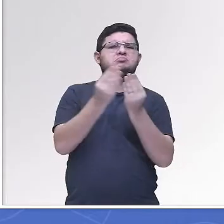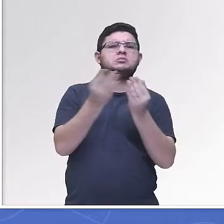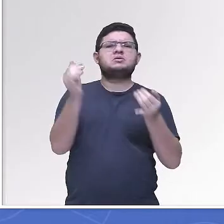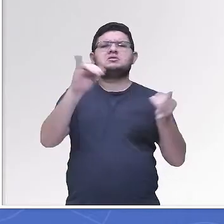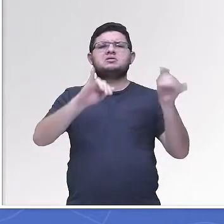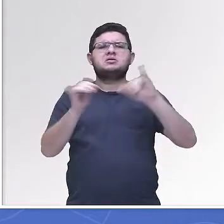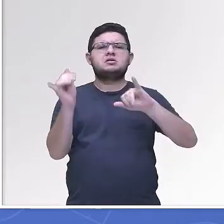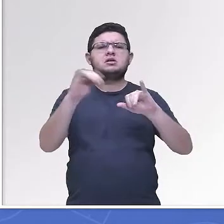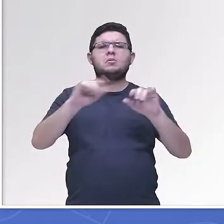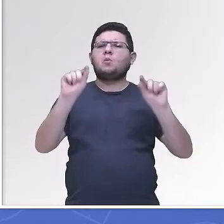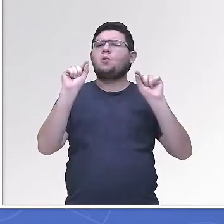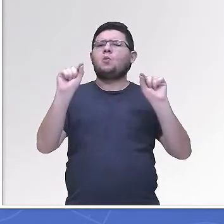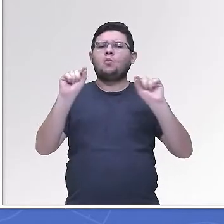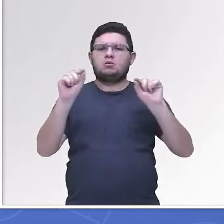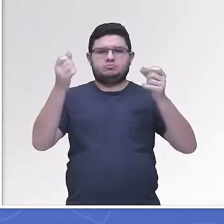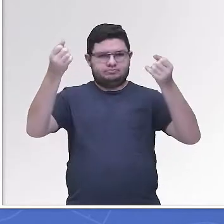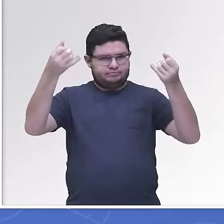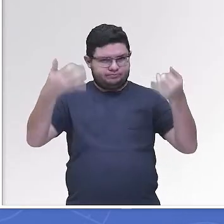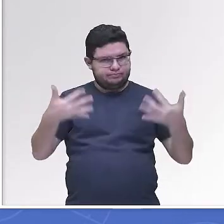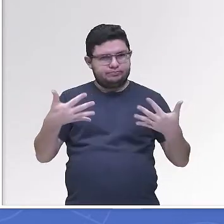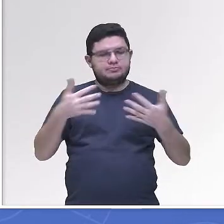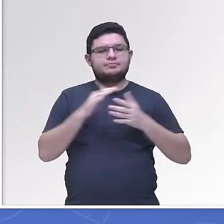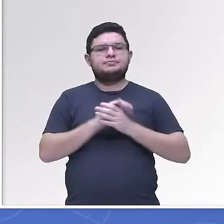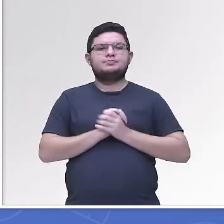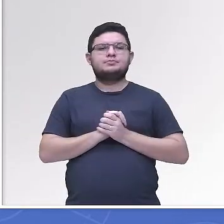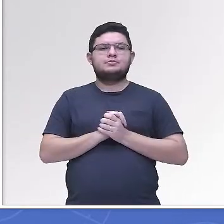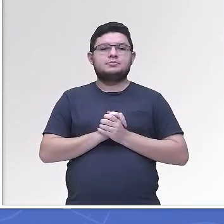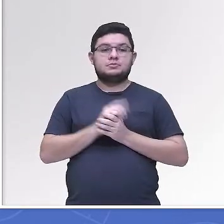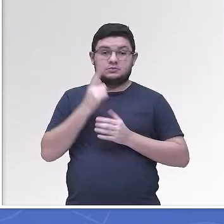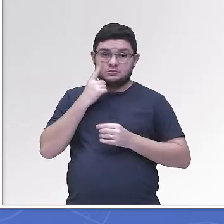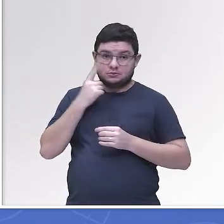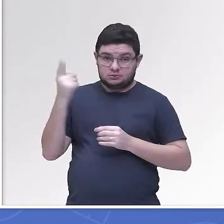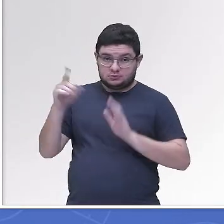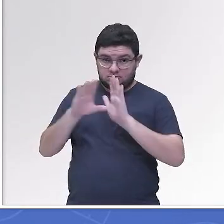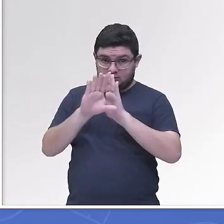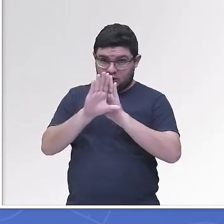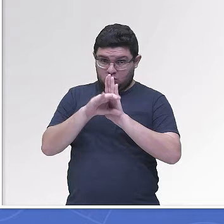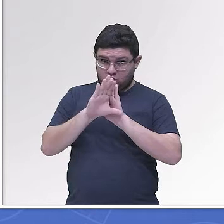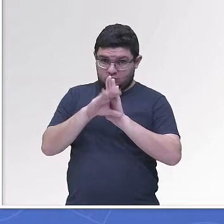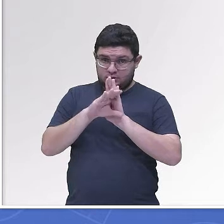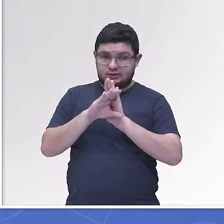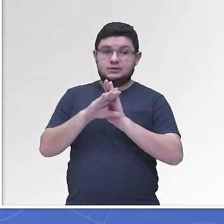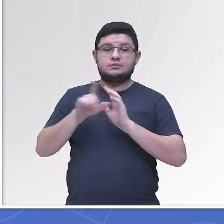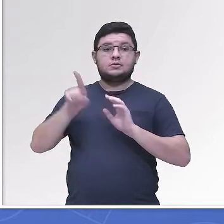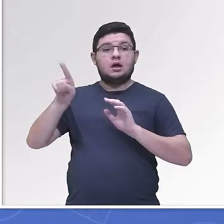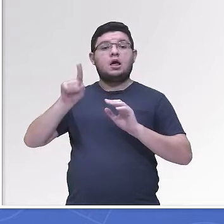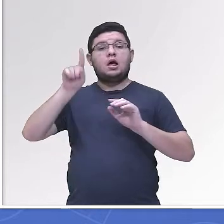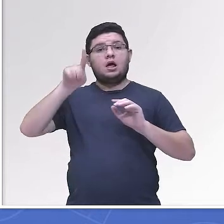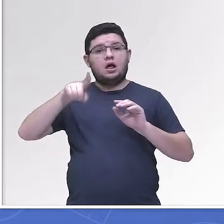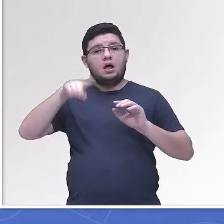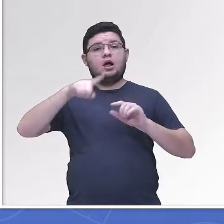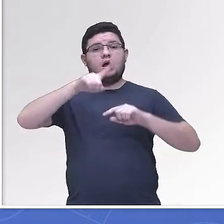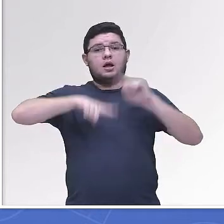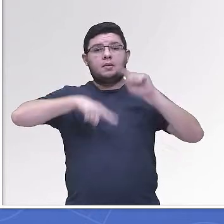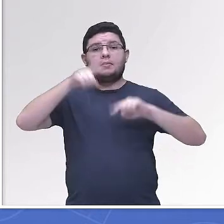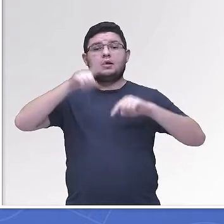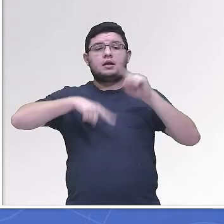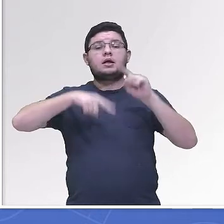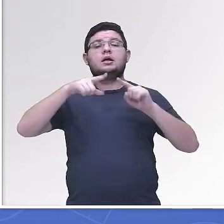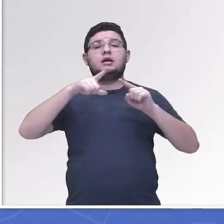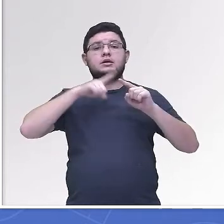química? Substância química é um material que apresenta